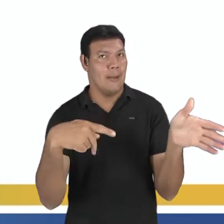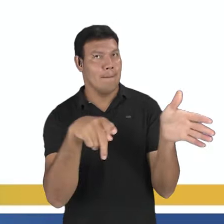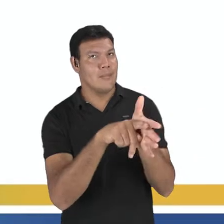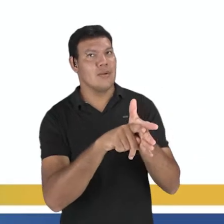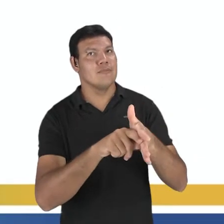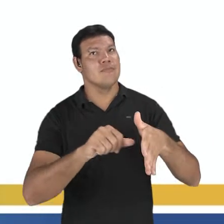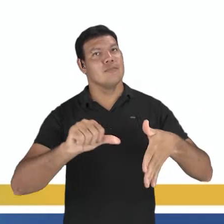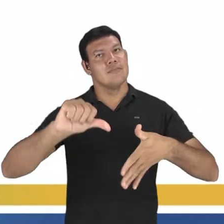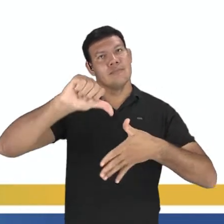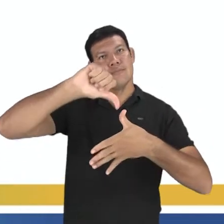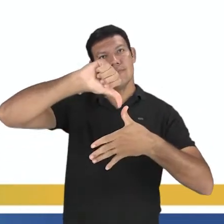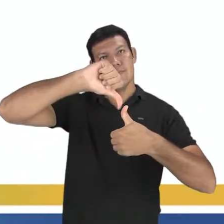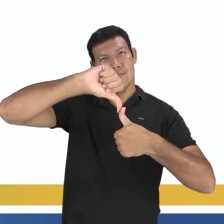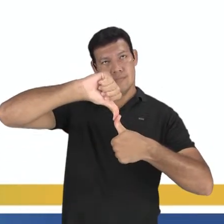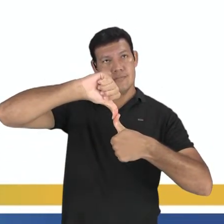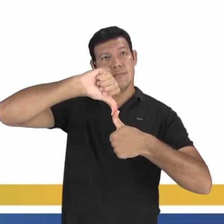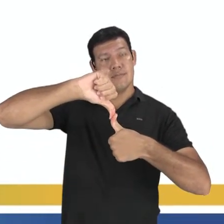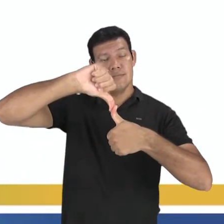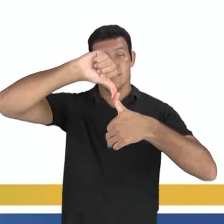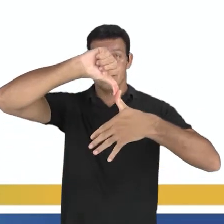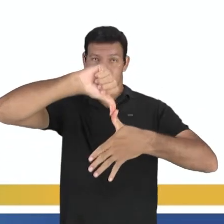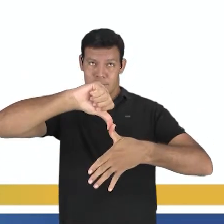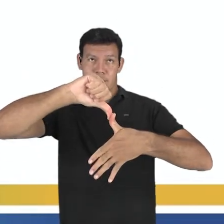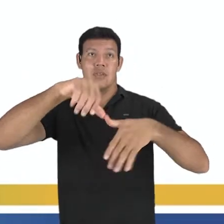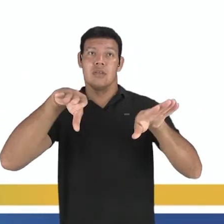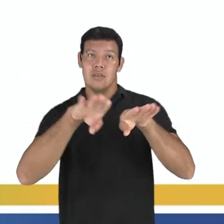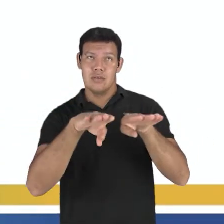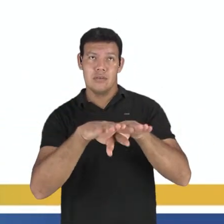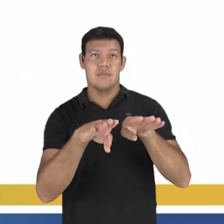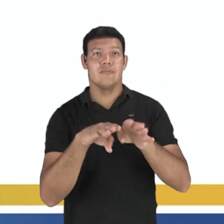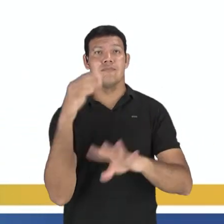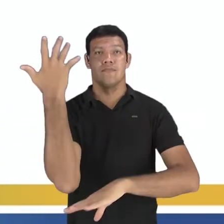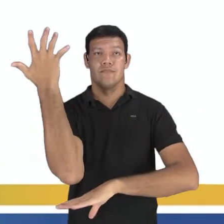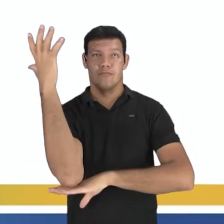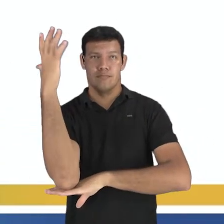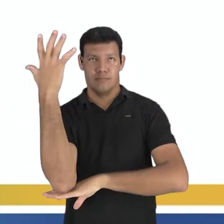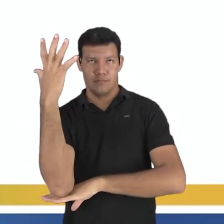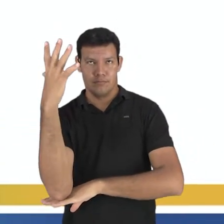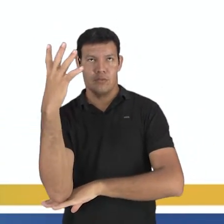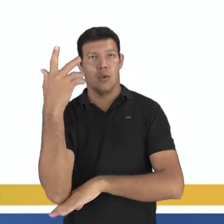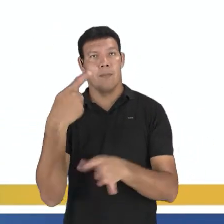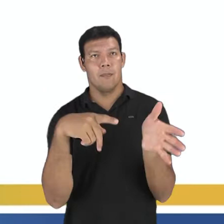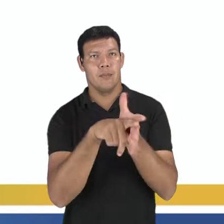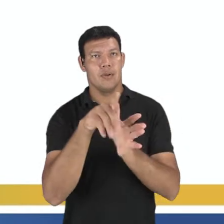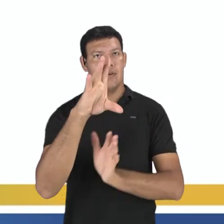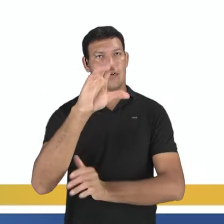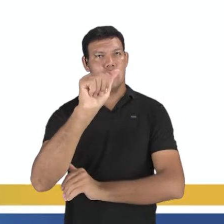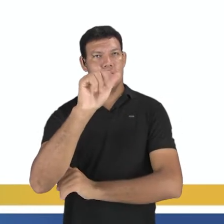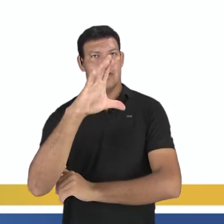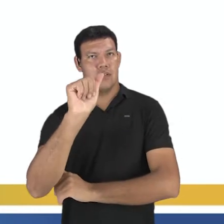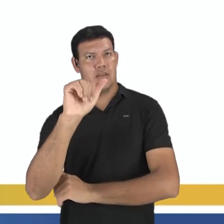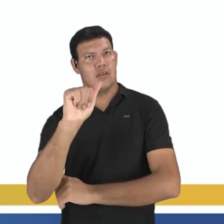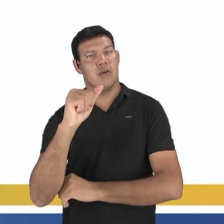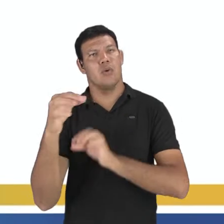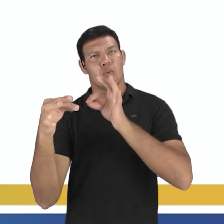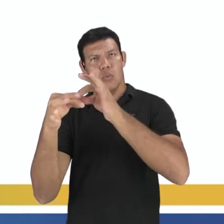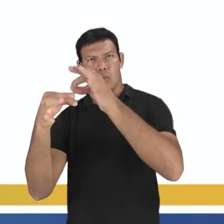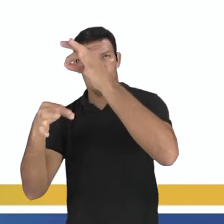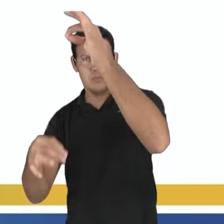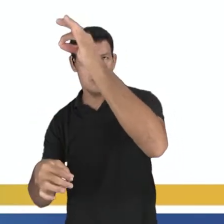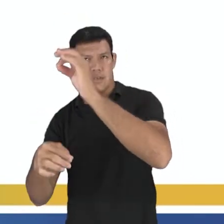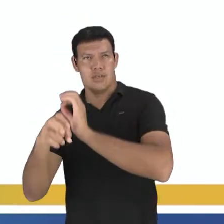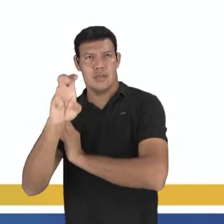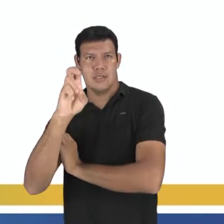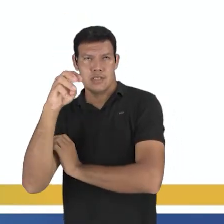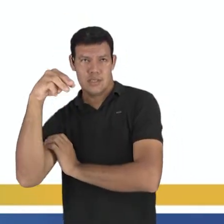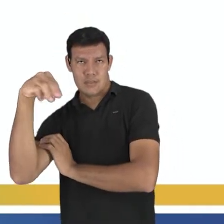e do Sul. A árvore do cacau, o cacaueiro, chega a medir cerca de 5 metros de altura